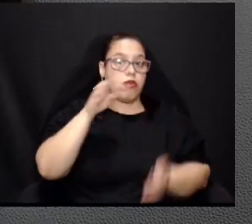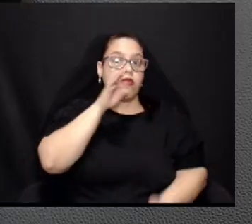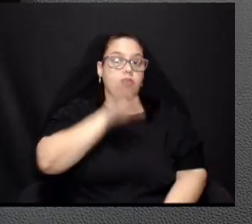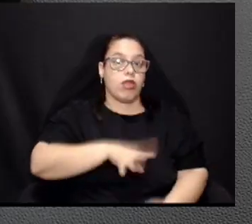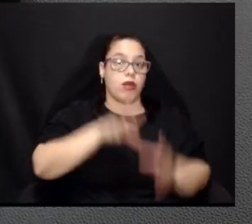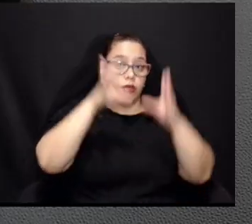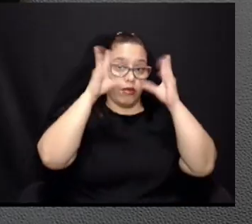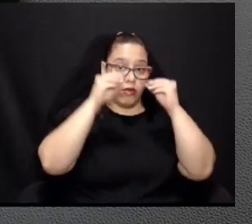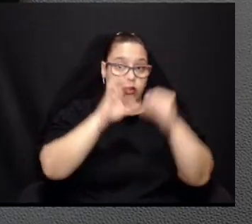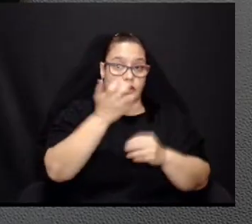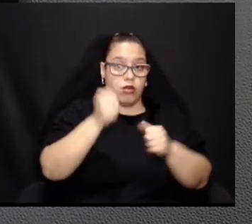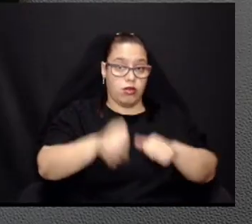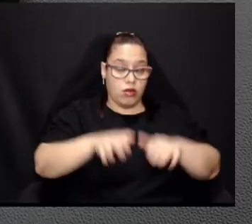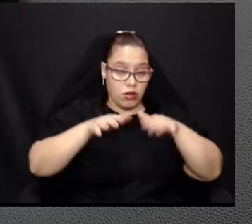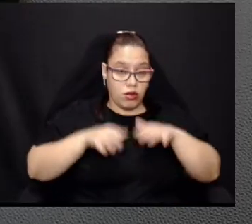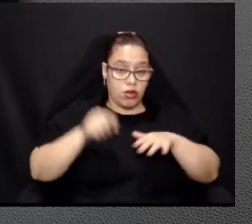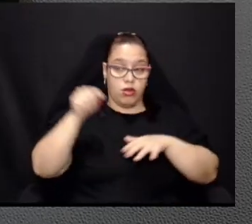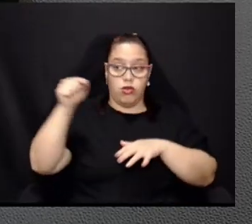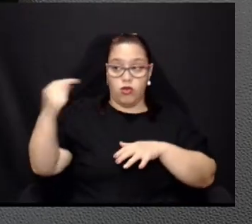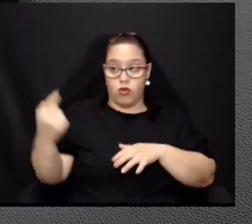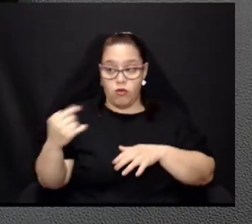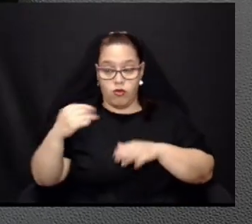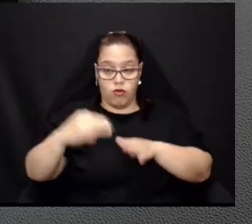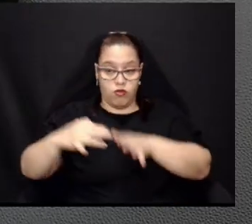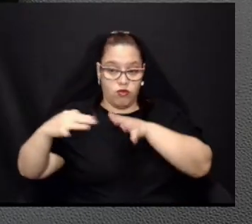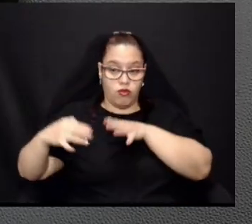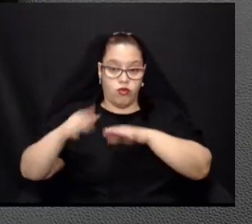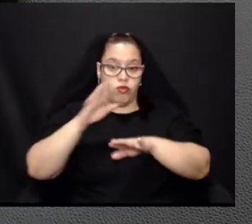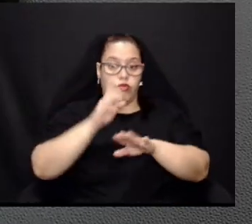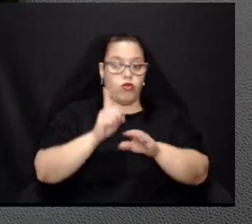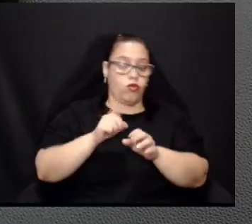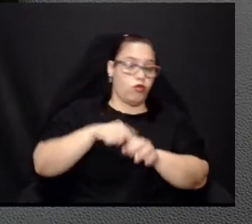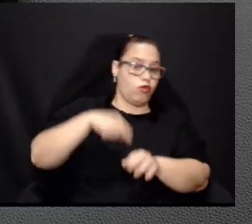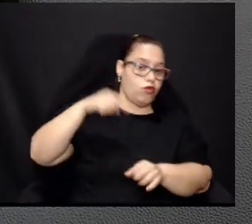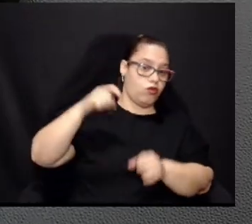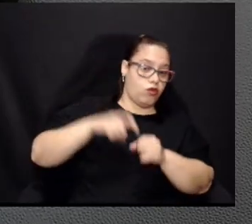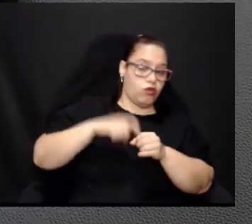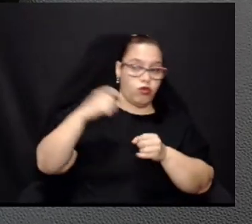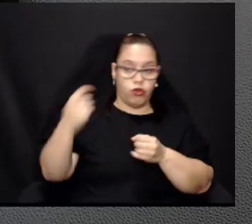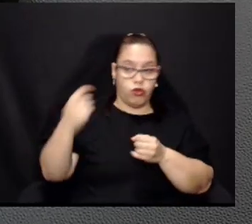plenário, no plenarinho, externamente. Então,